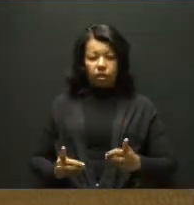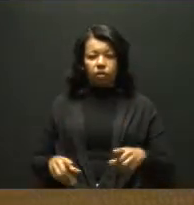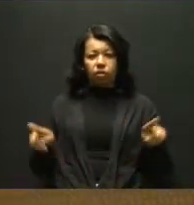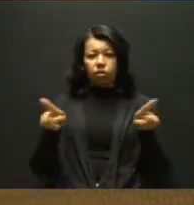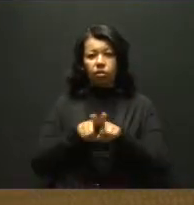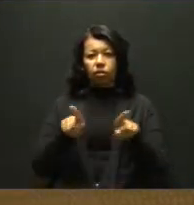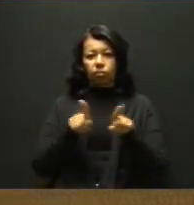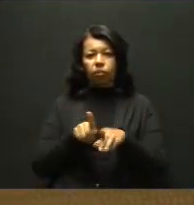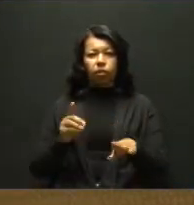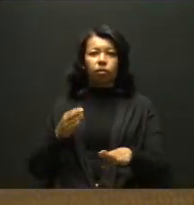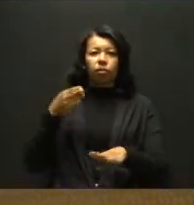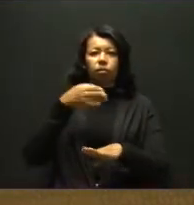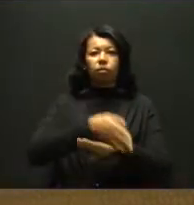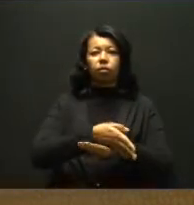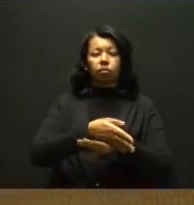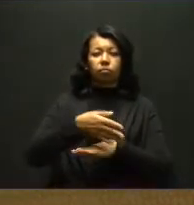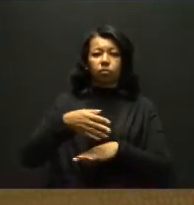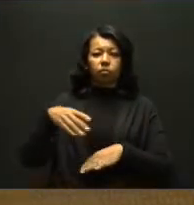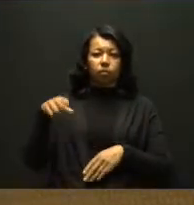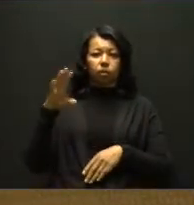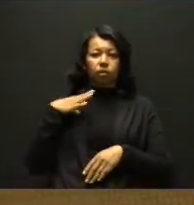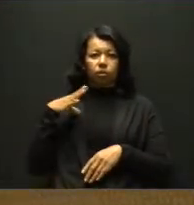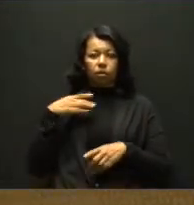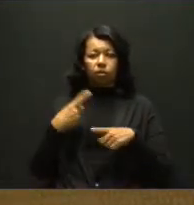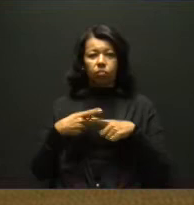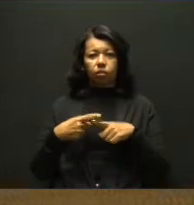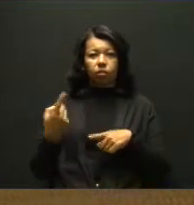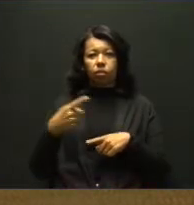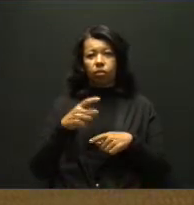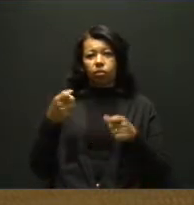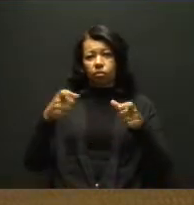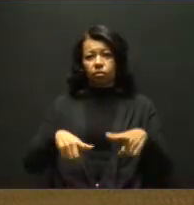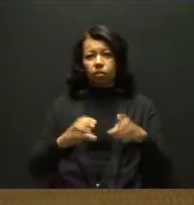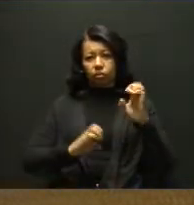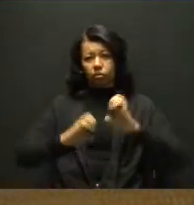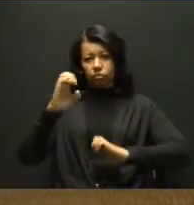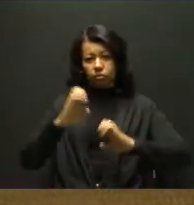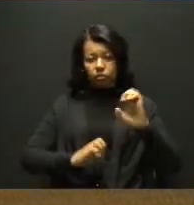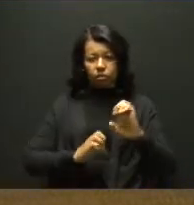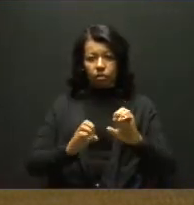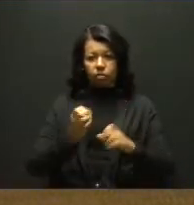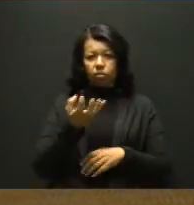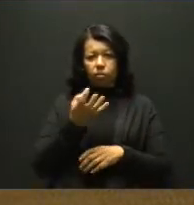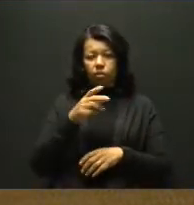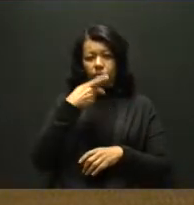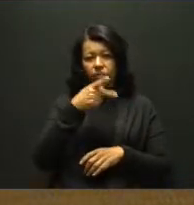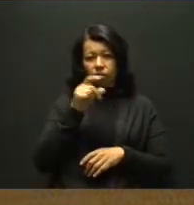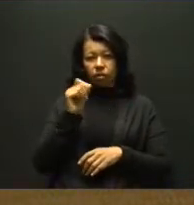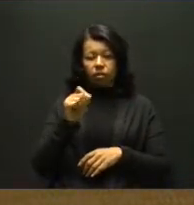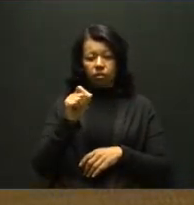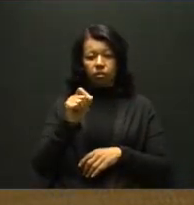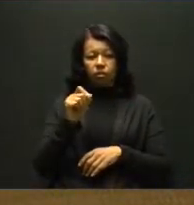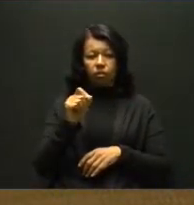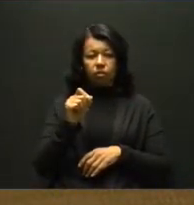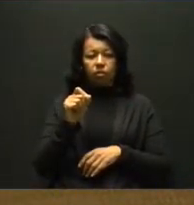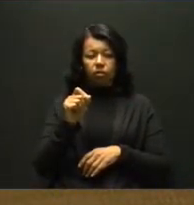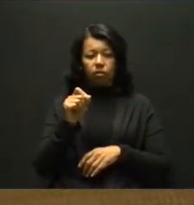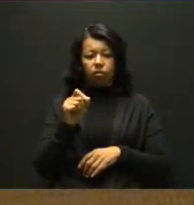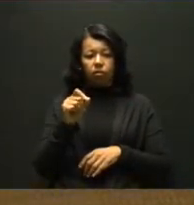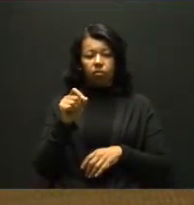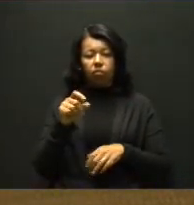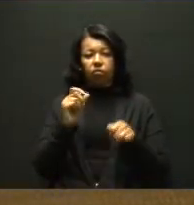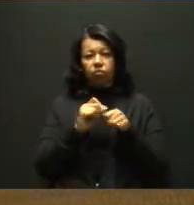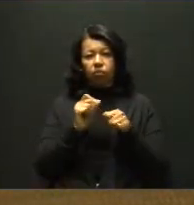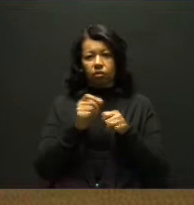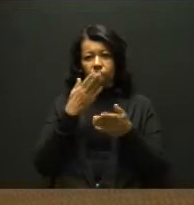também da cidade já vi isso aqui é um pólo industrial o vereador eu fiz um requerimento